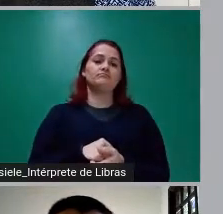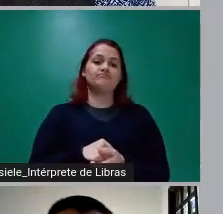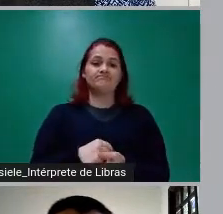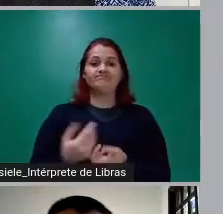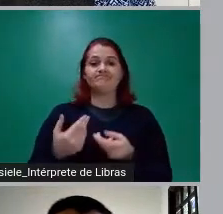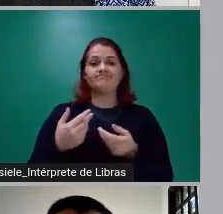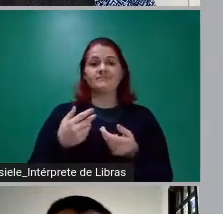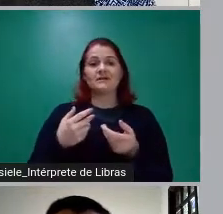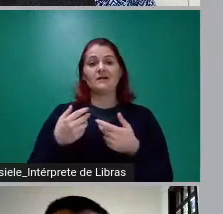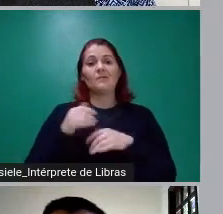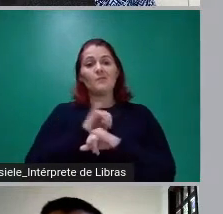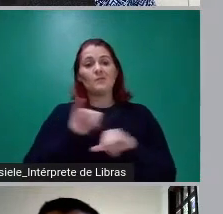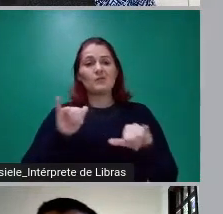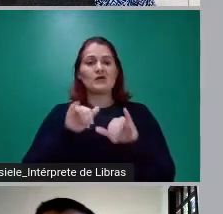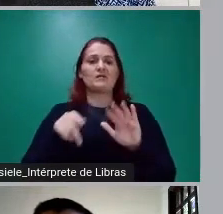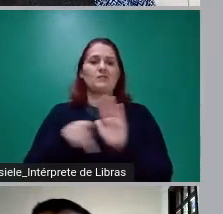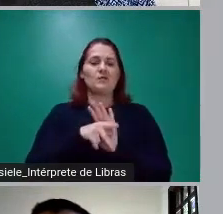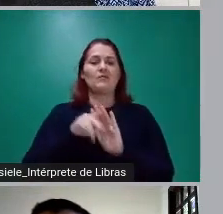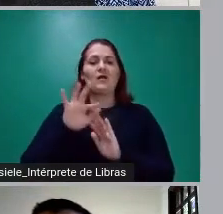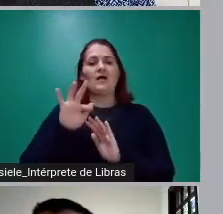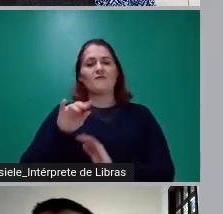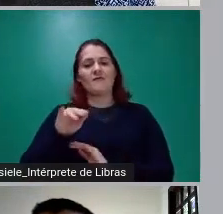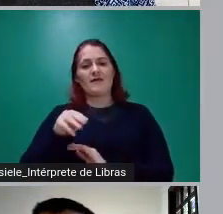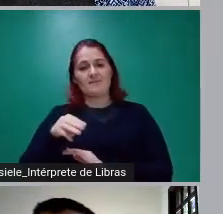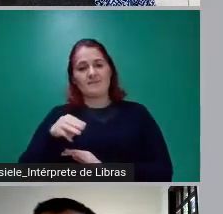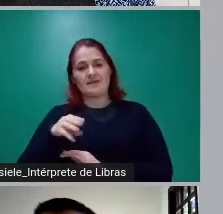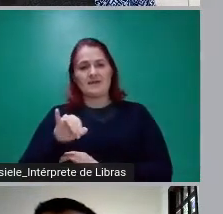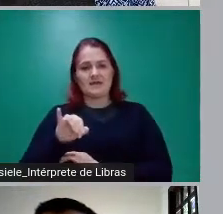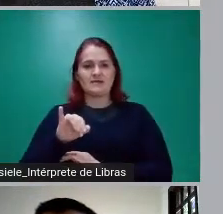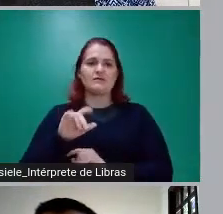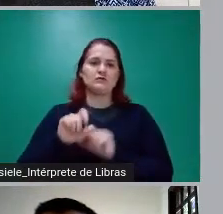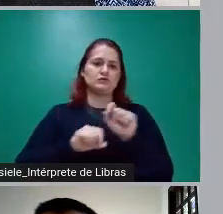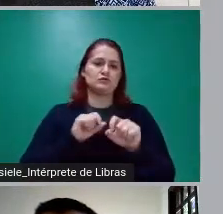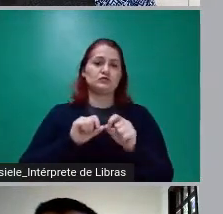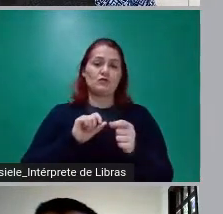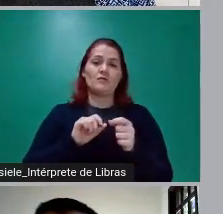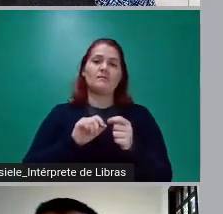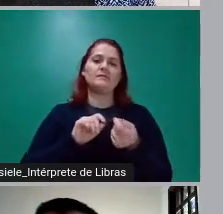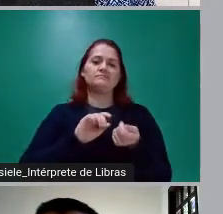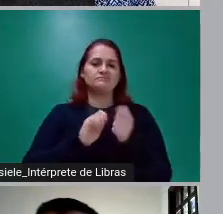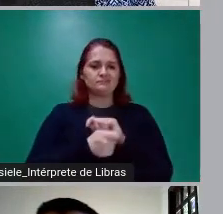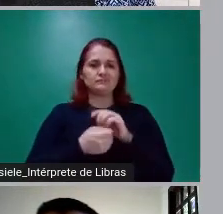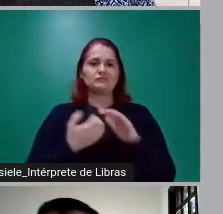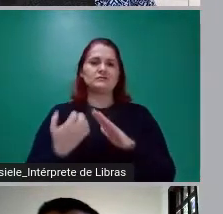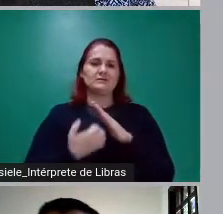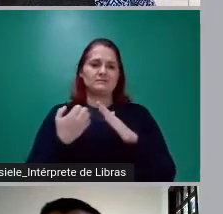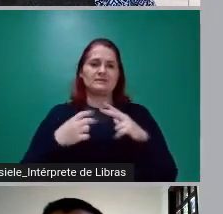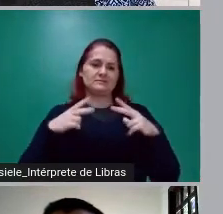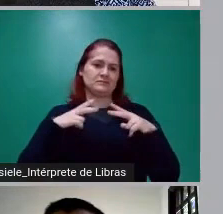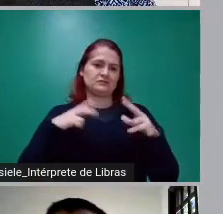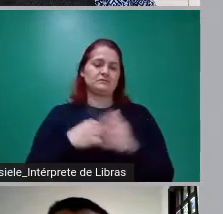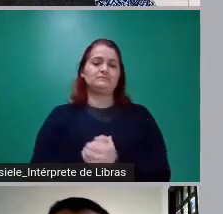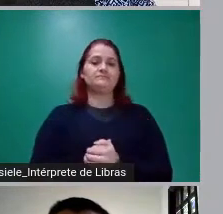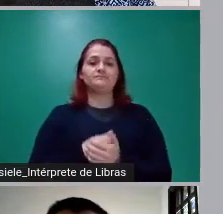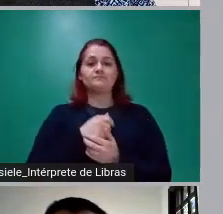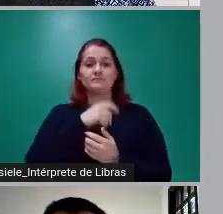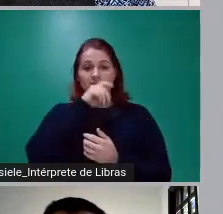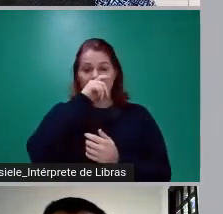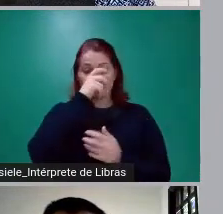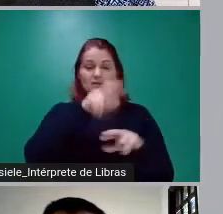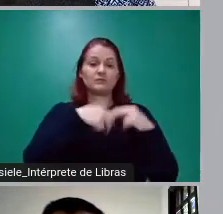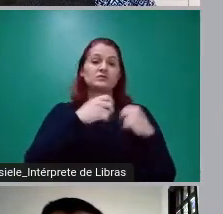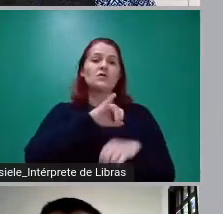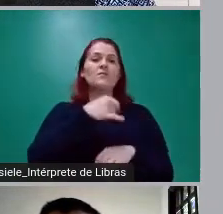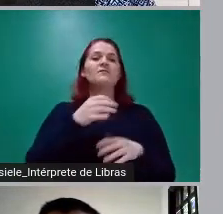nas sucessivas cartas de intenções. Então, eu recolho esses títulos que não valiam nada, esses títulos podres, e em troca eu entrego às